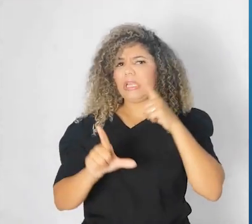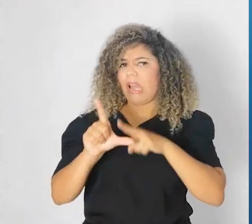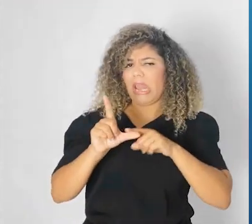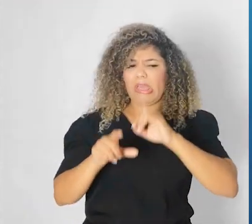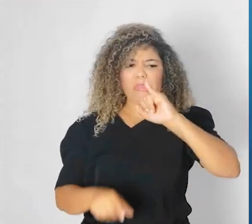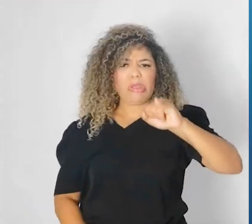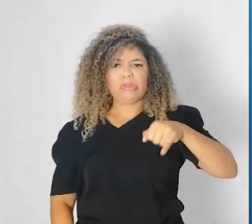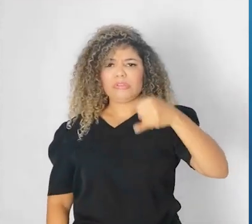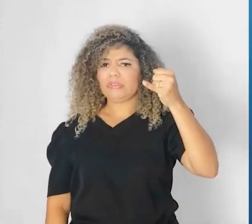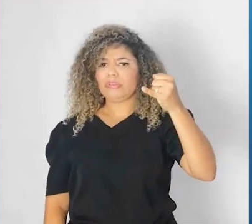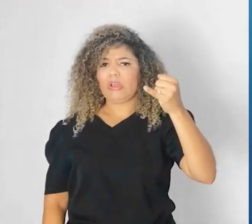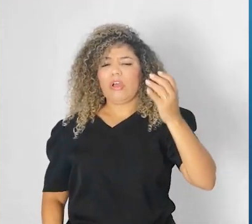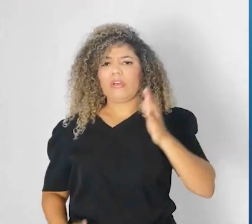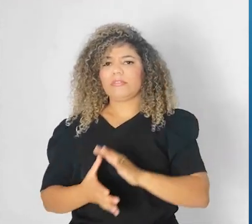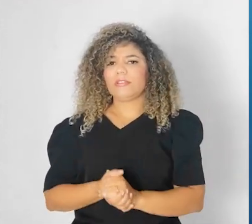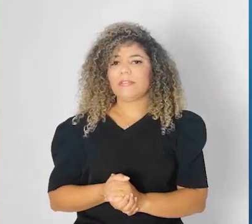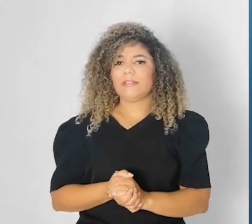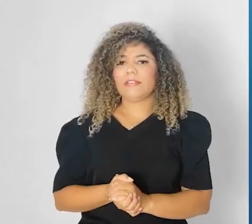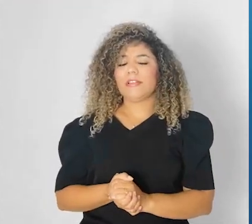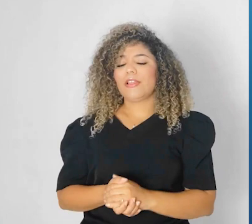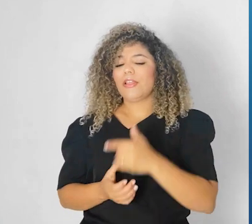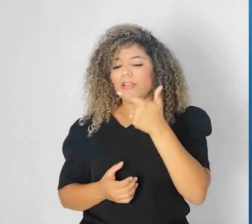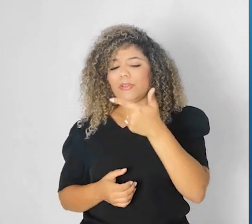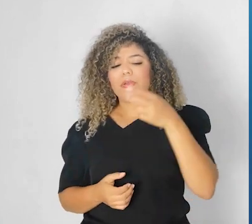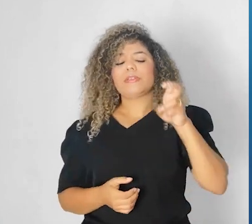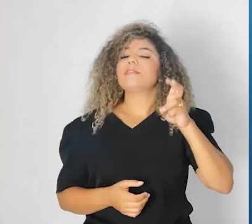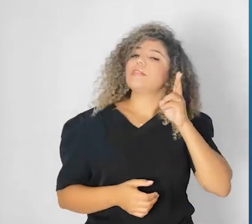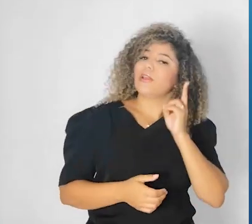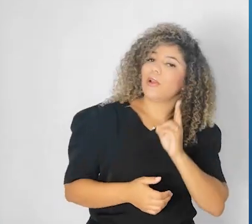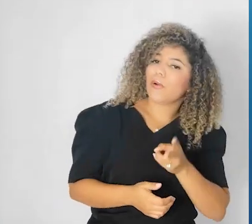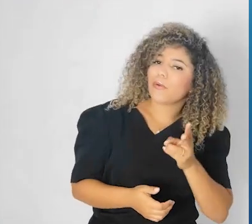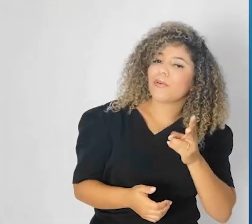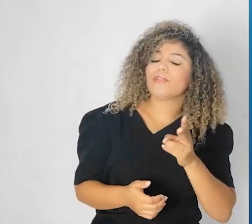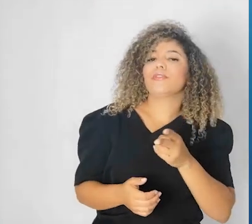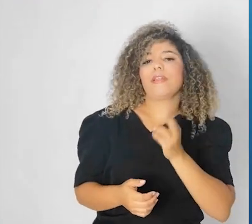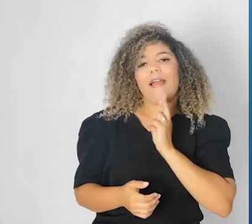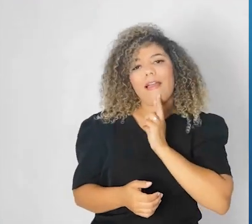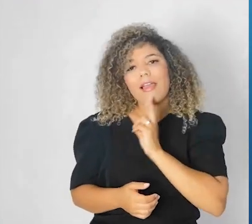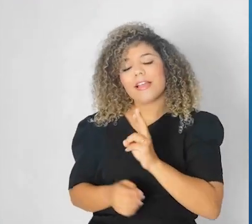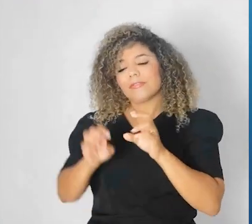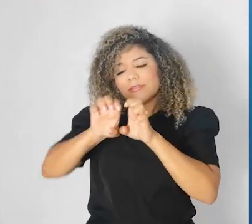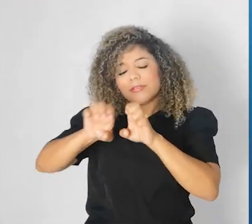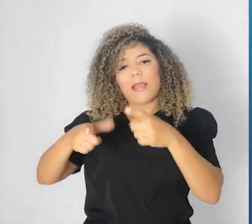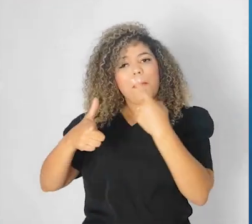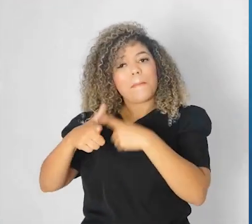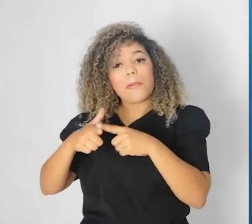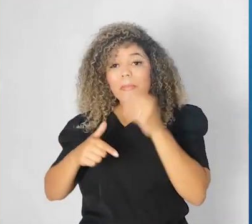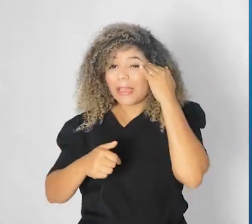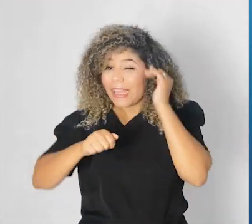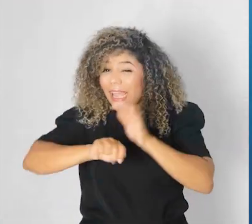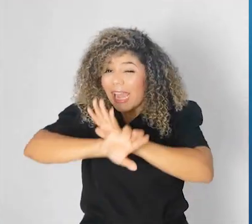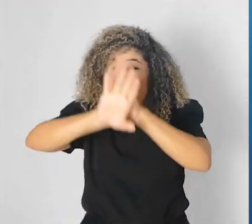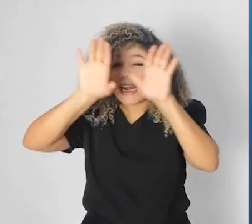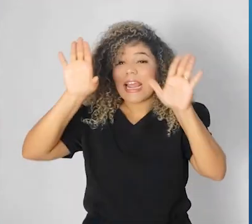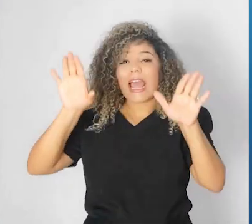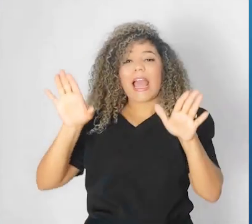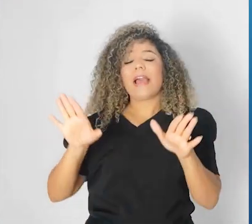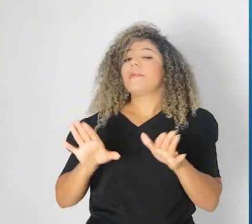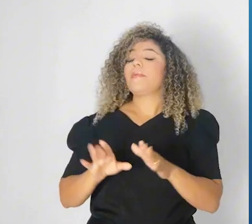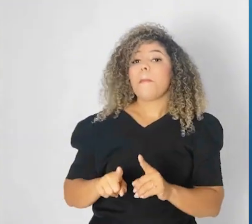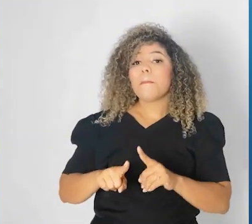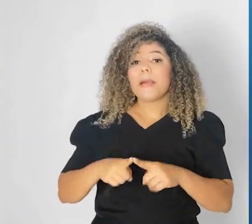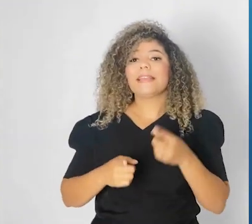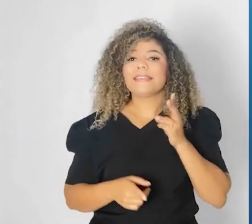E aí, também 2 e 5 ia continuar sendo solução, tá? Só para a gente entender melhor. É claro que os mais usuais aqui